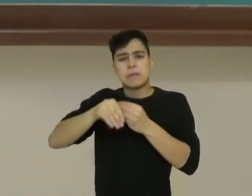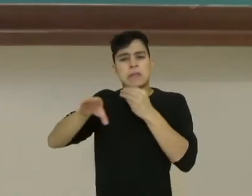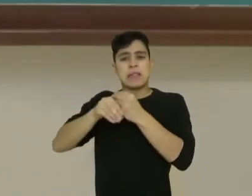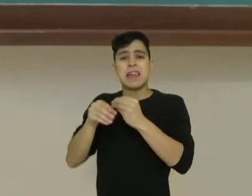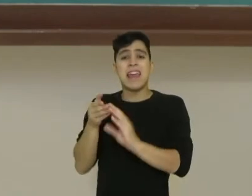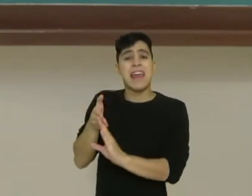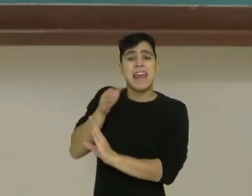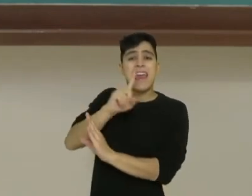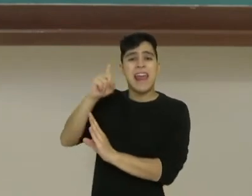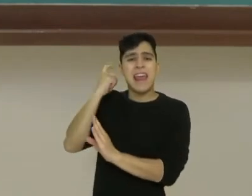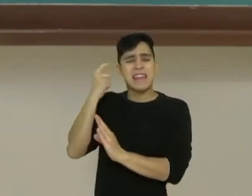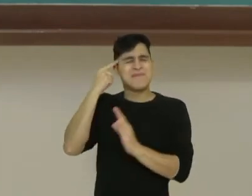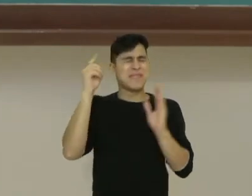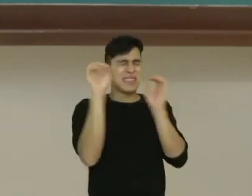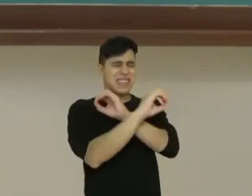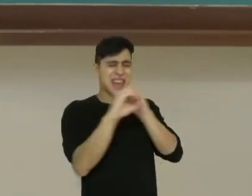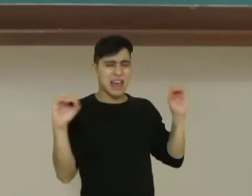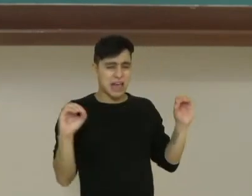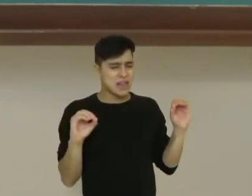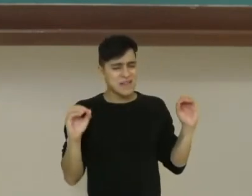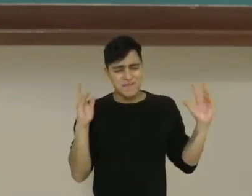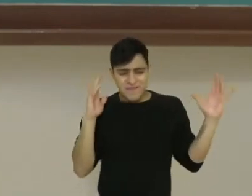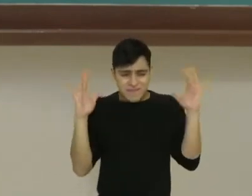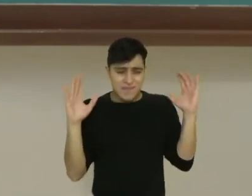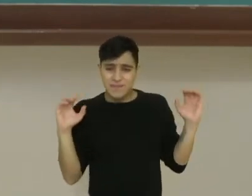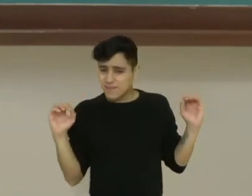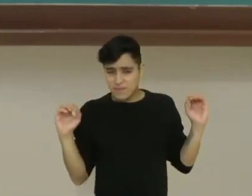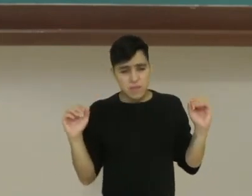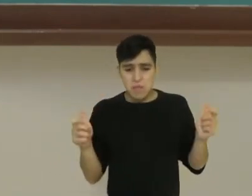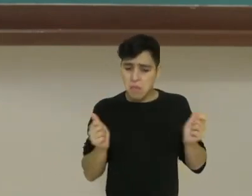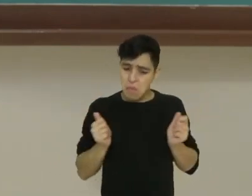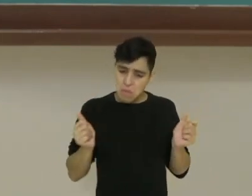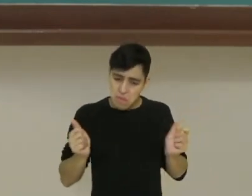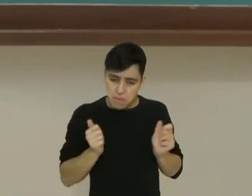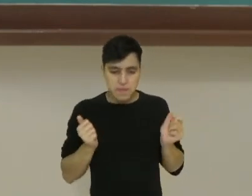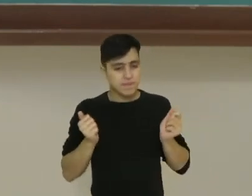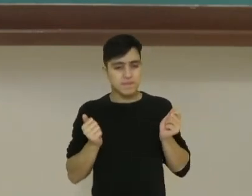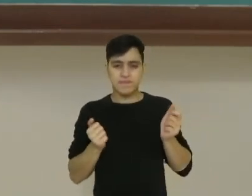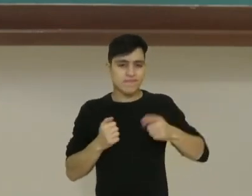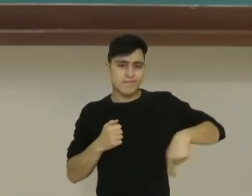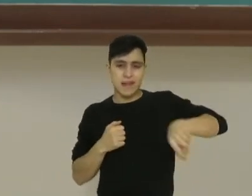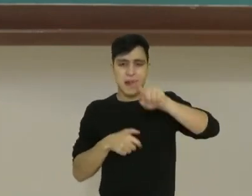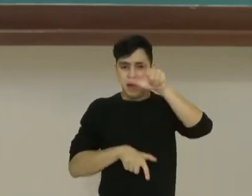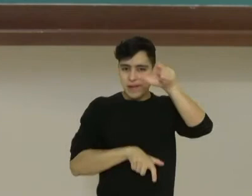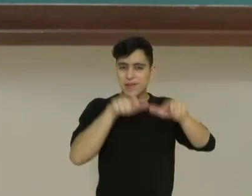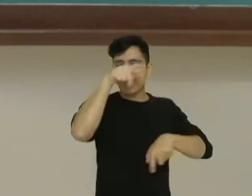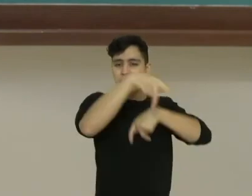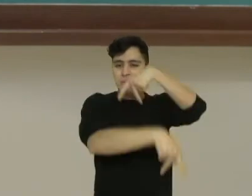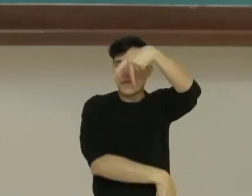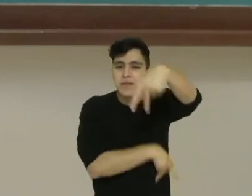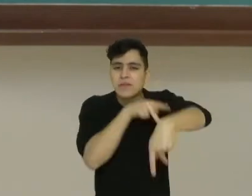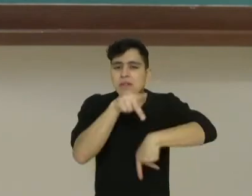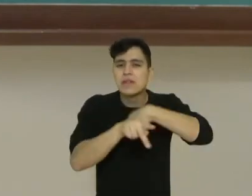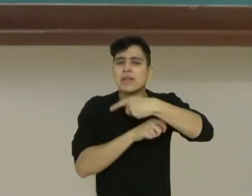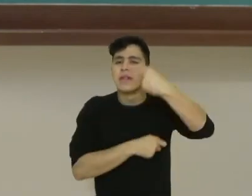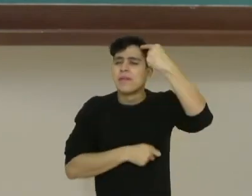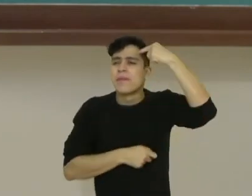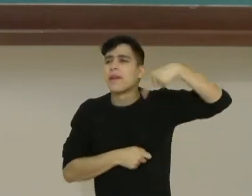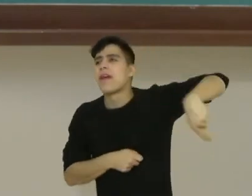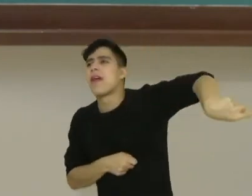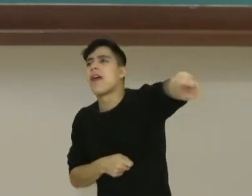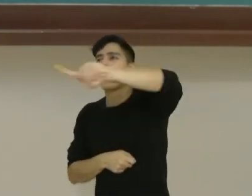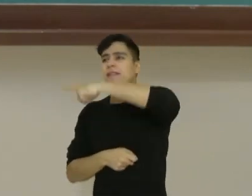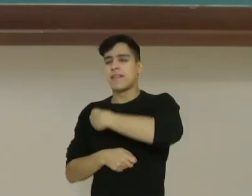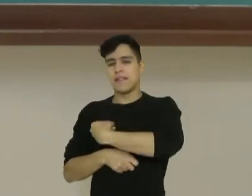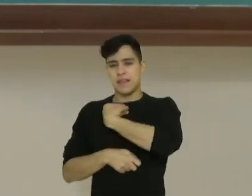nem faziam, não havia o hábito de fazer reflexão e pensar nos vários aspectos da vida das pessoas. Então é a partir